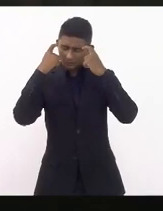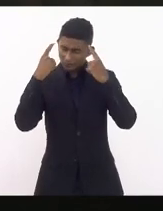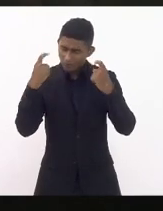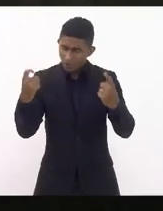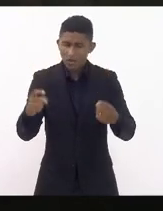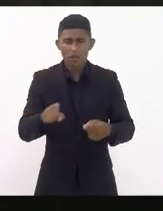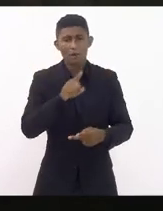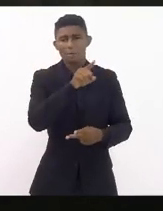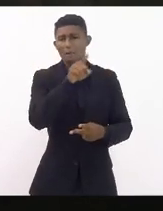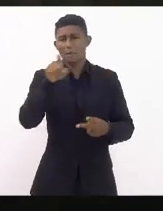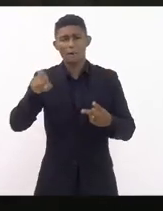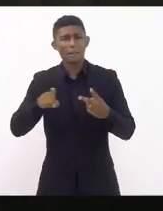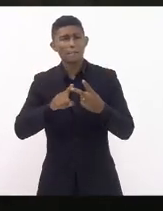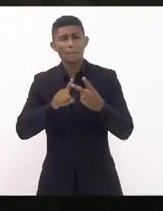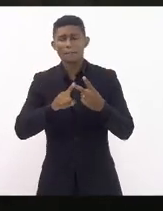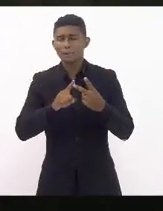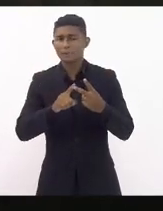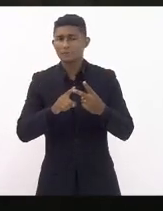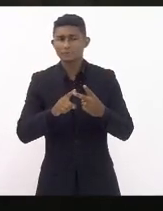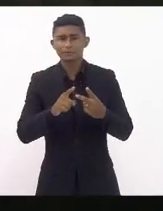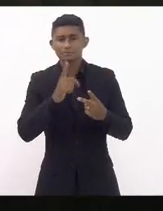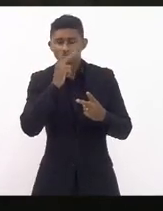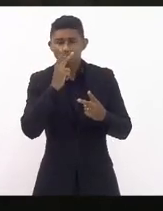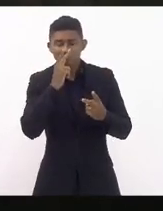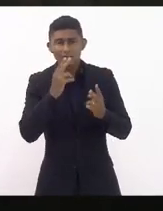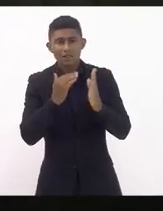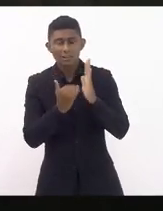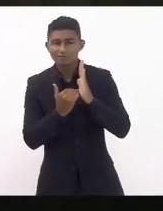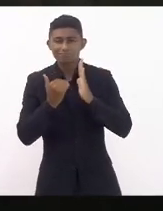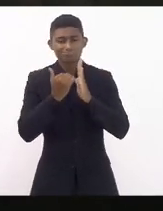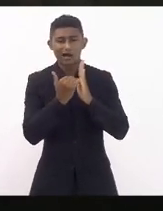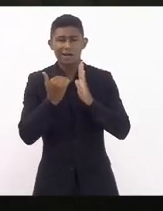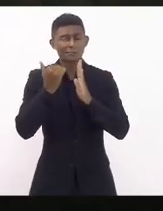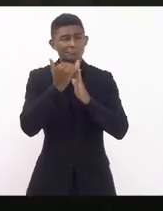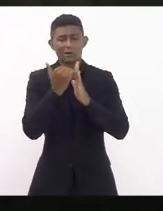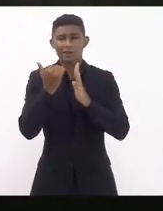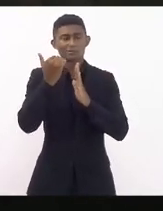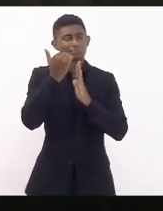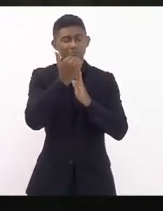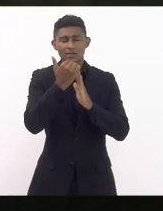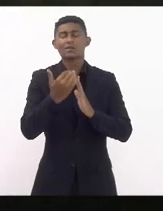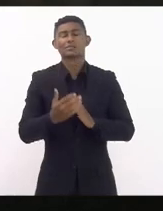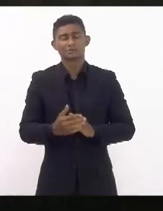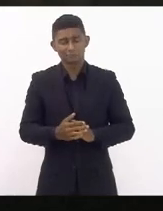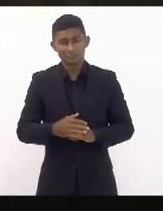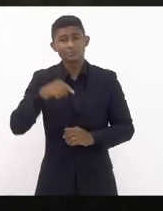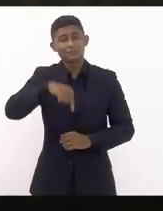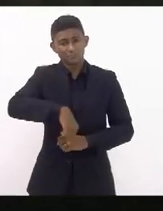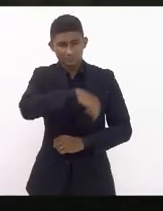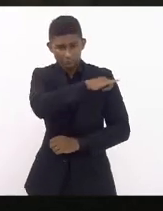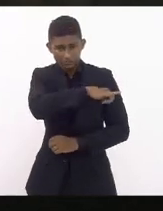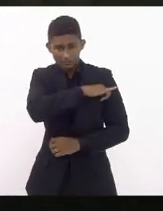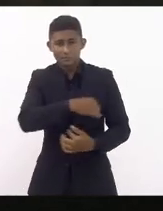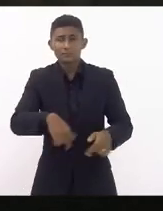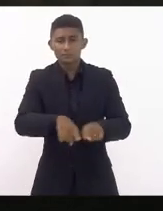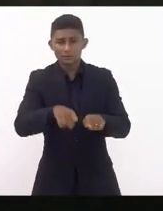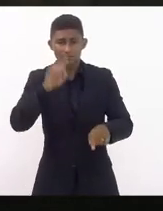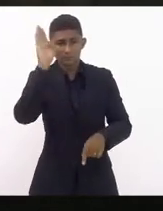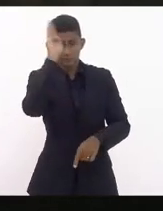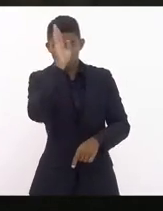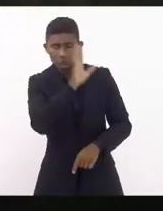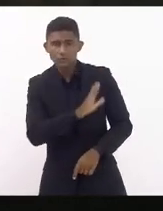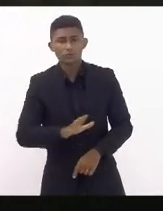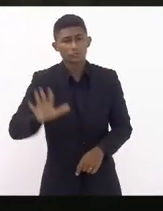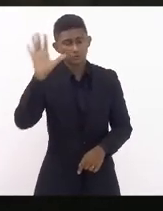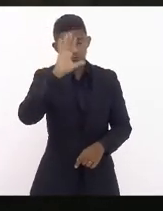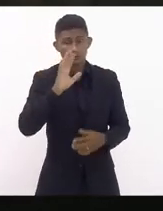mais ela explode no nosso estado e no nosso país. Vivemos